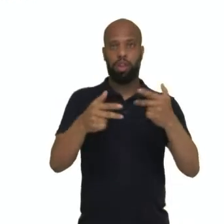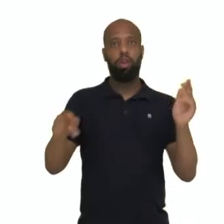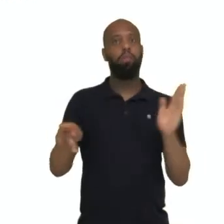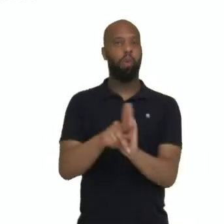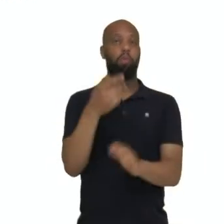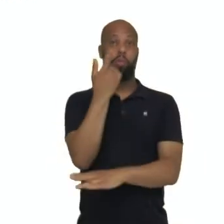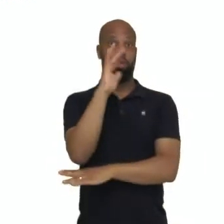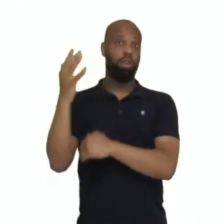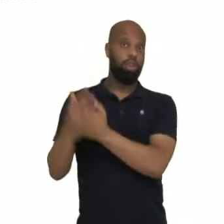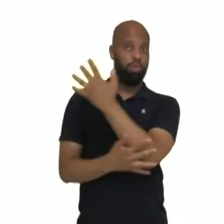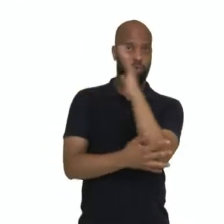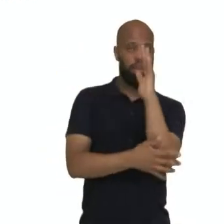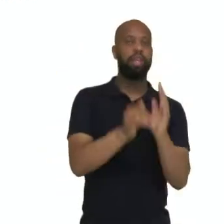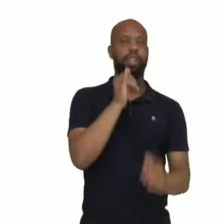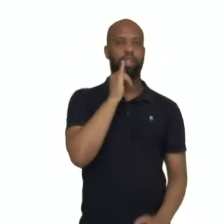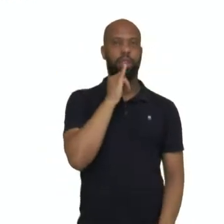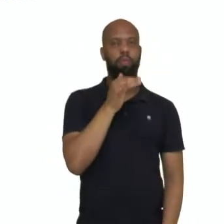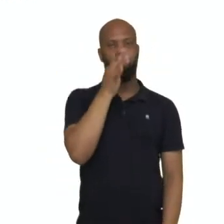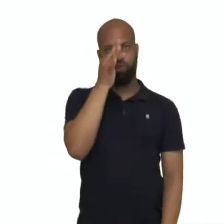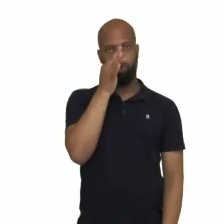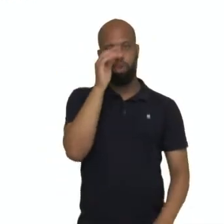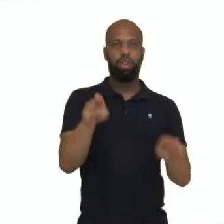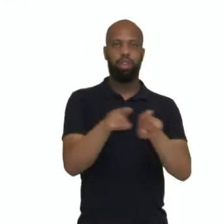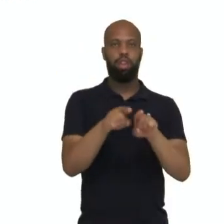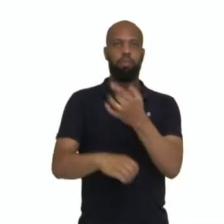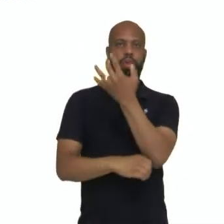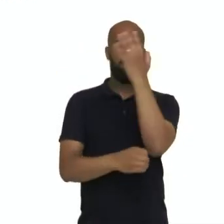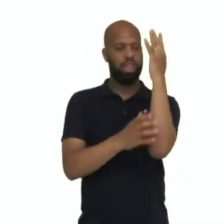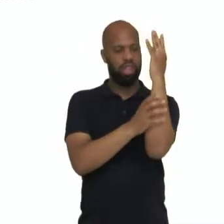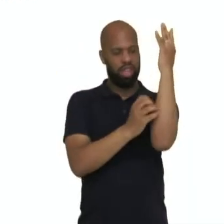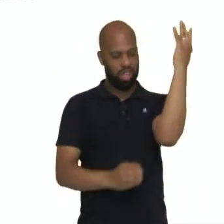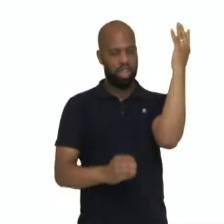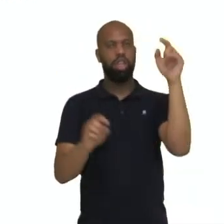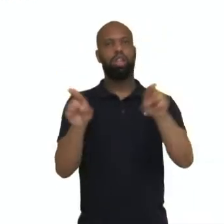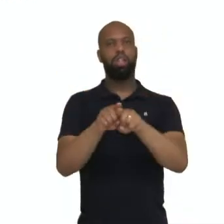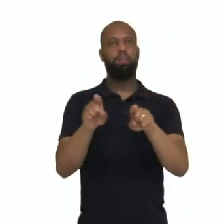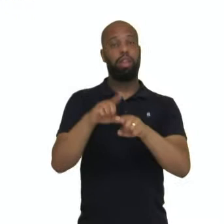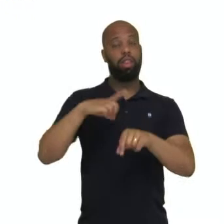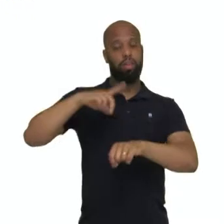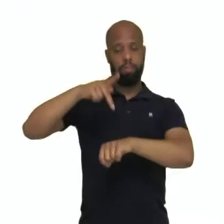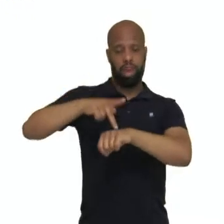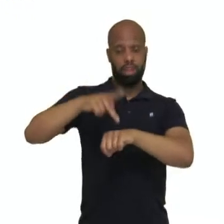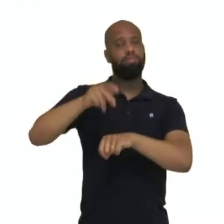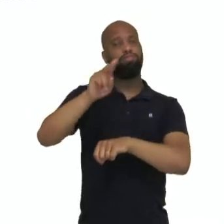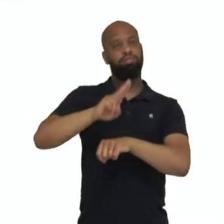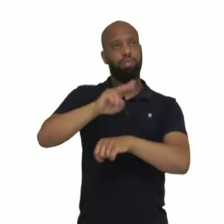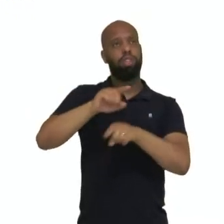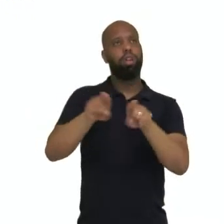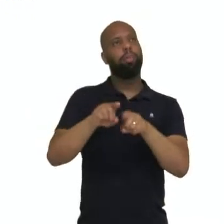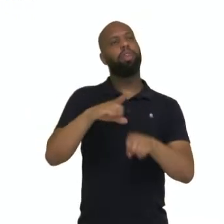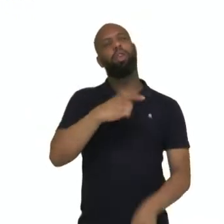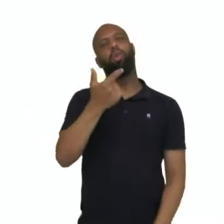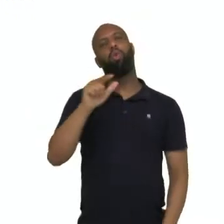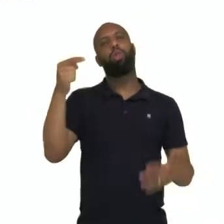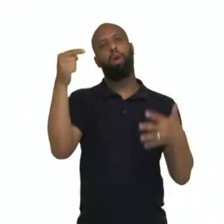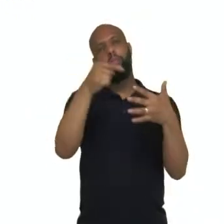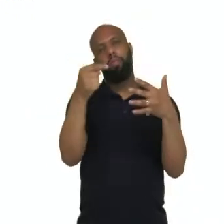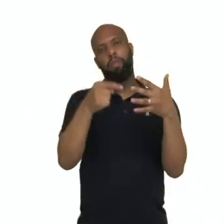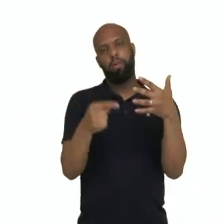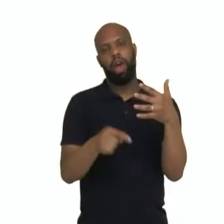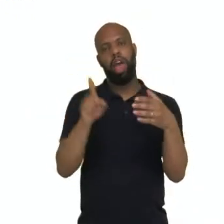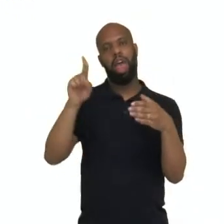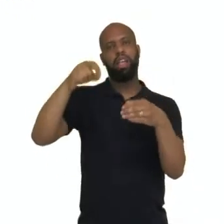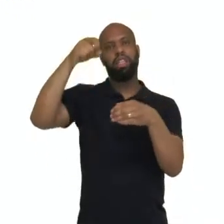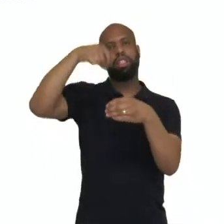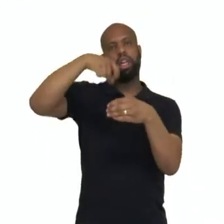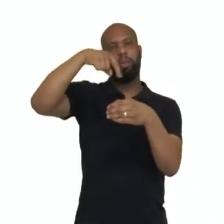orgânicos, como plantas, casca de árvores, sedimento de rochas e outros materiais como jenipapo, urucu,